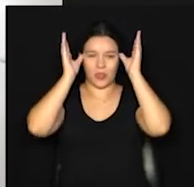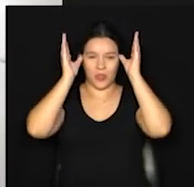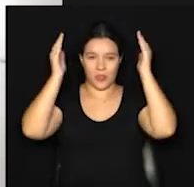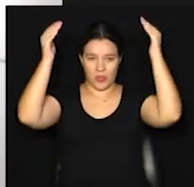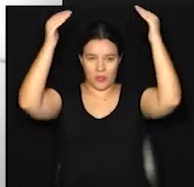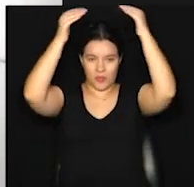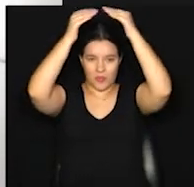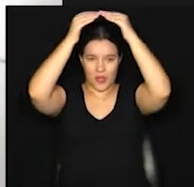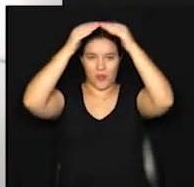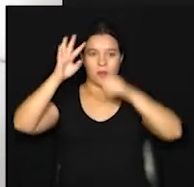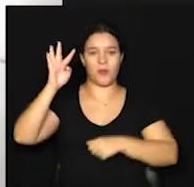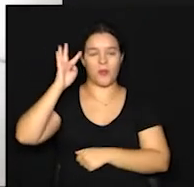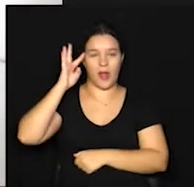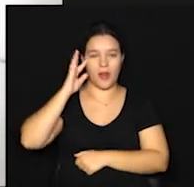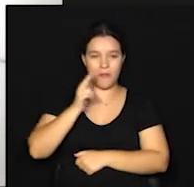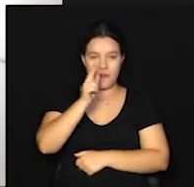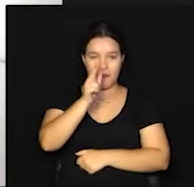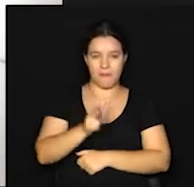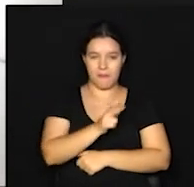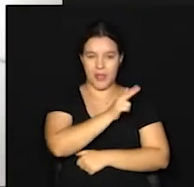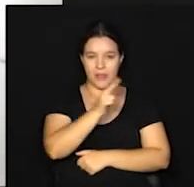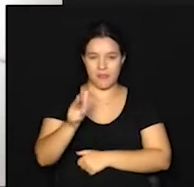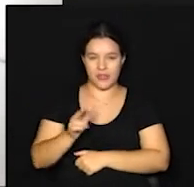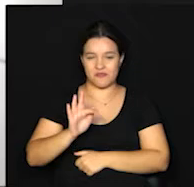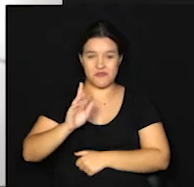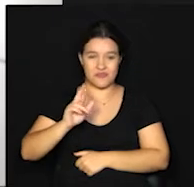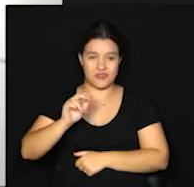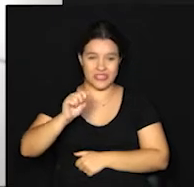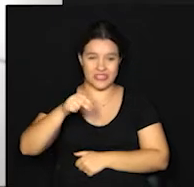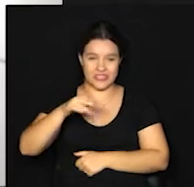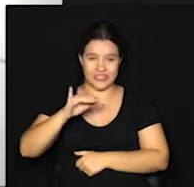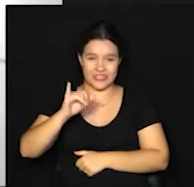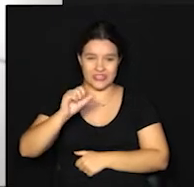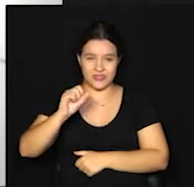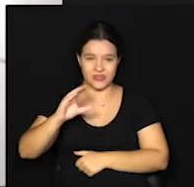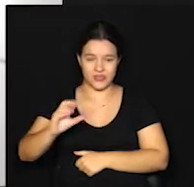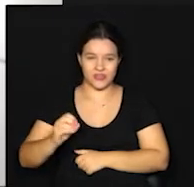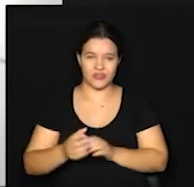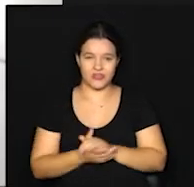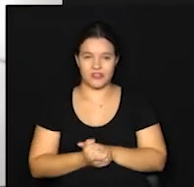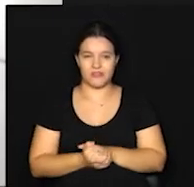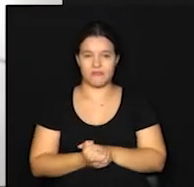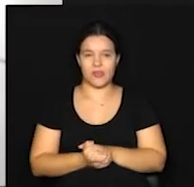já era o Papa Francisco, e eu cheguei e eu lembro que foi